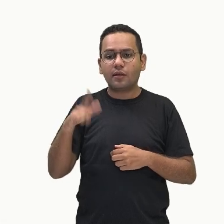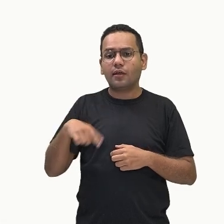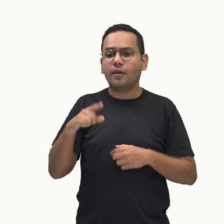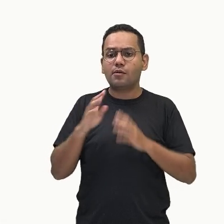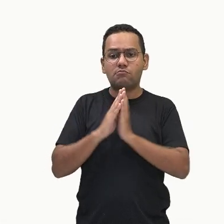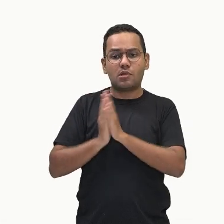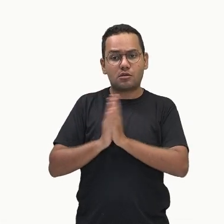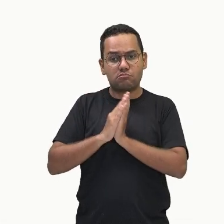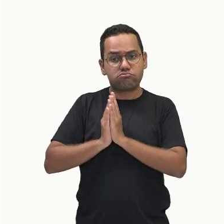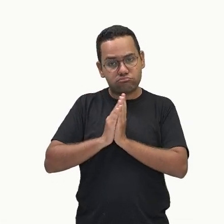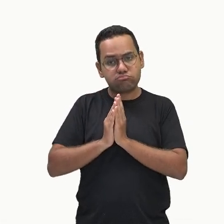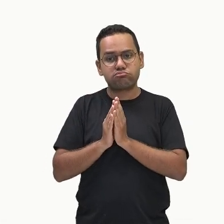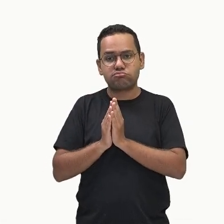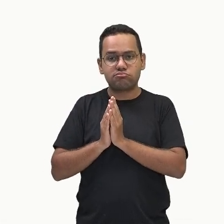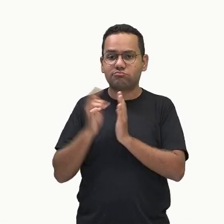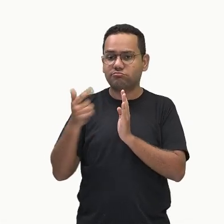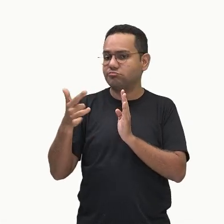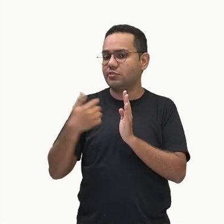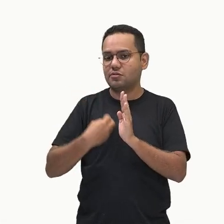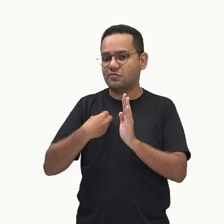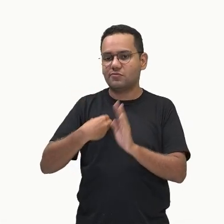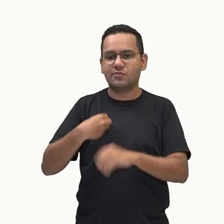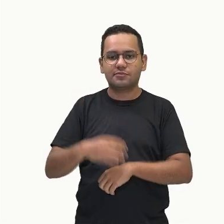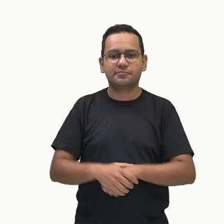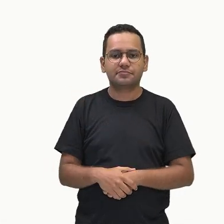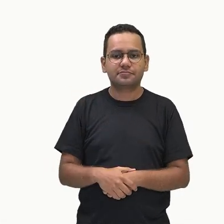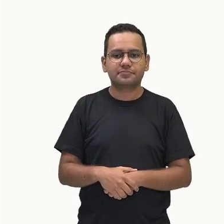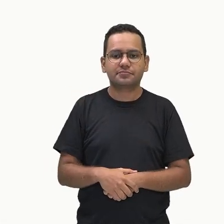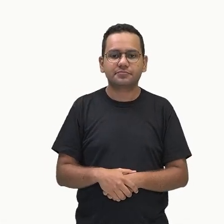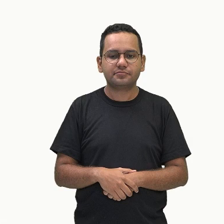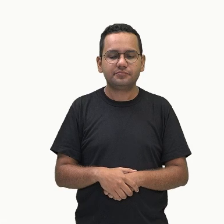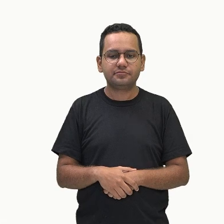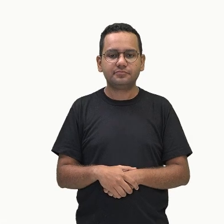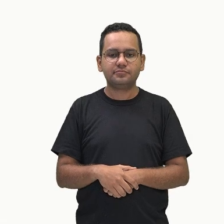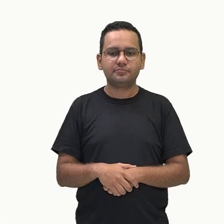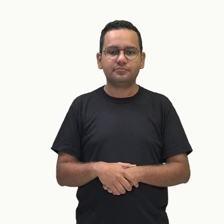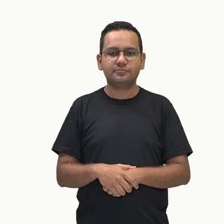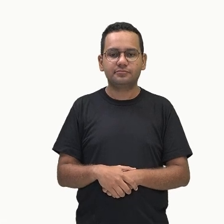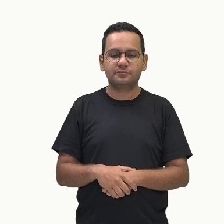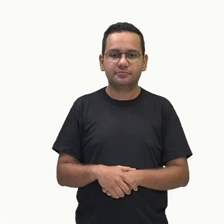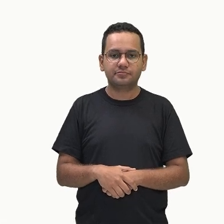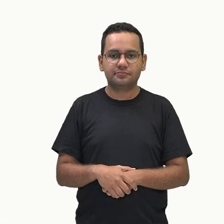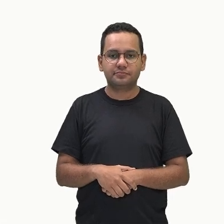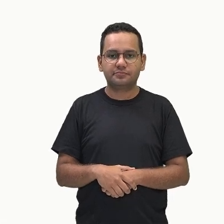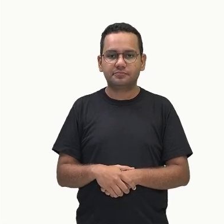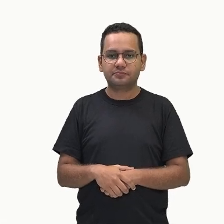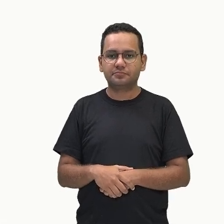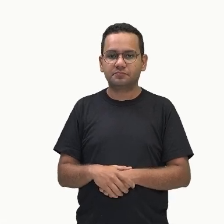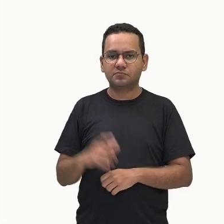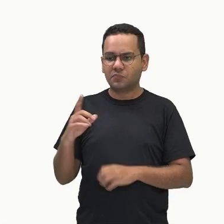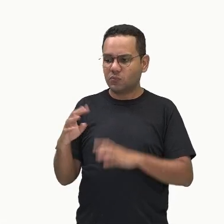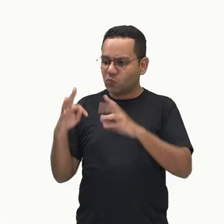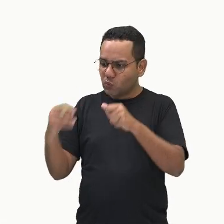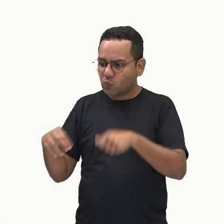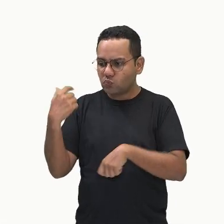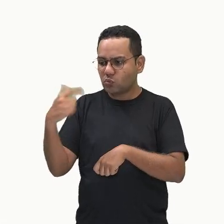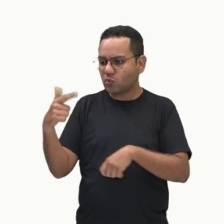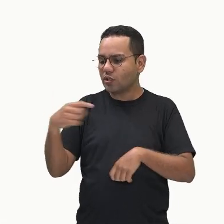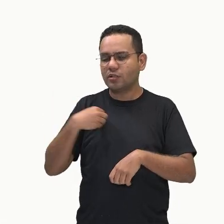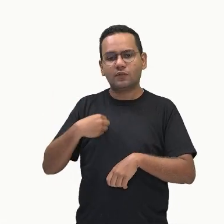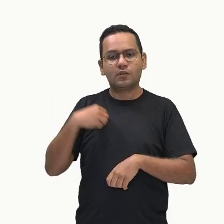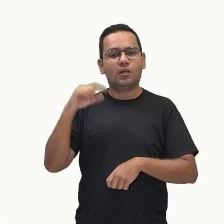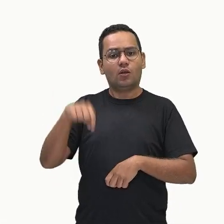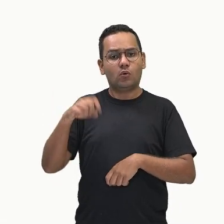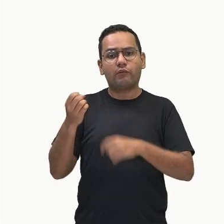tem vida, ele é inanimado do mesmo jeito, não vale dizer que ele é ser vivo, tá? Tudo aqui é não ser vivo, foi construído